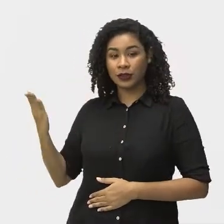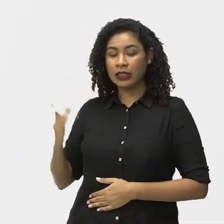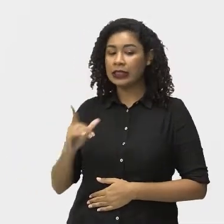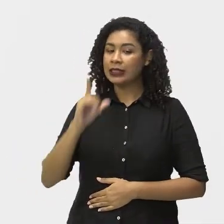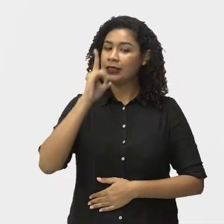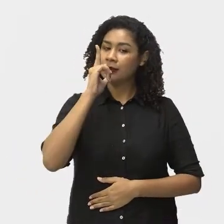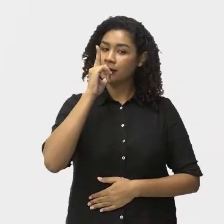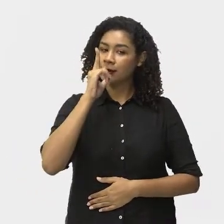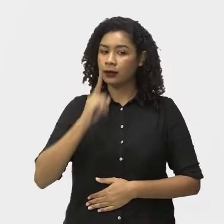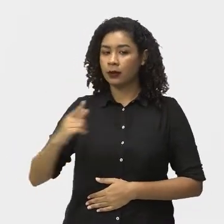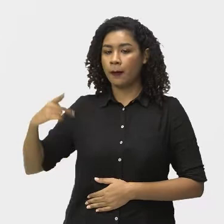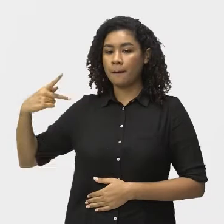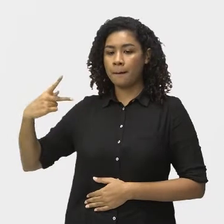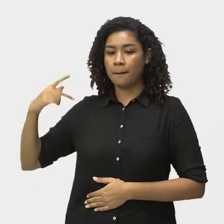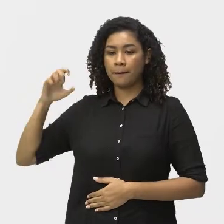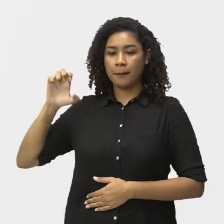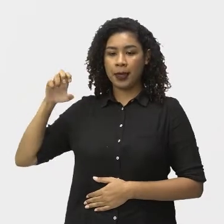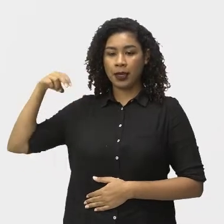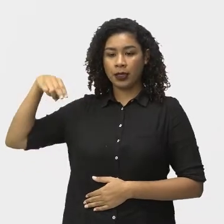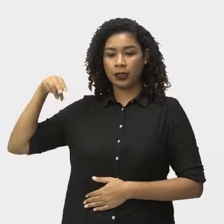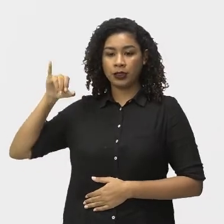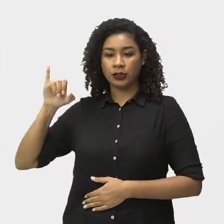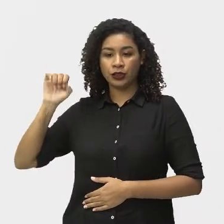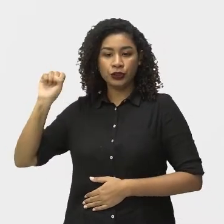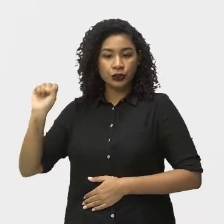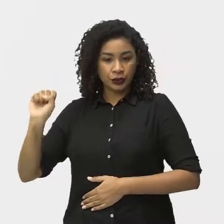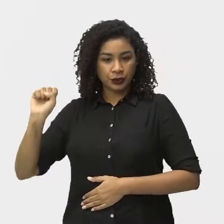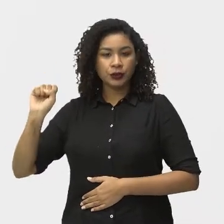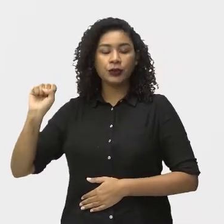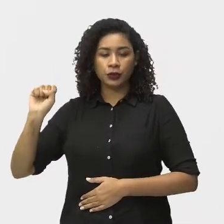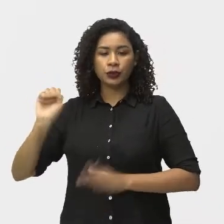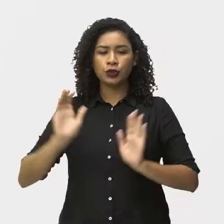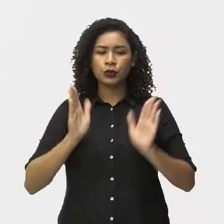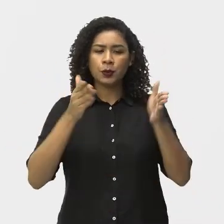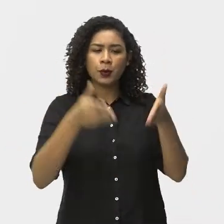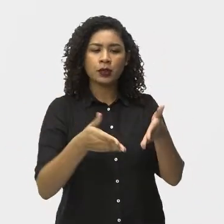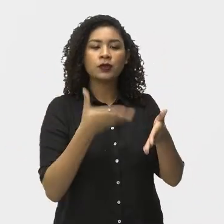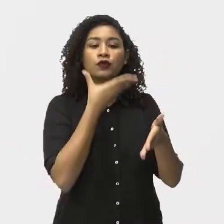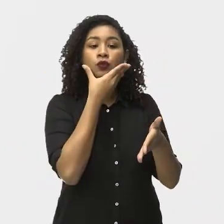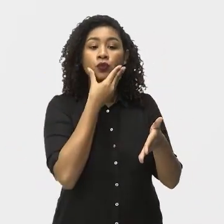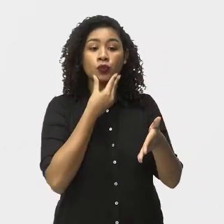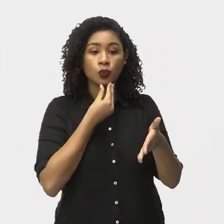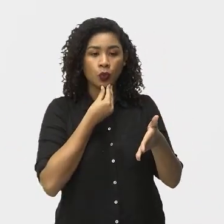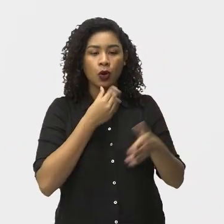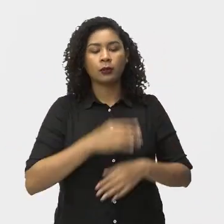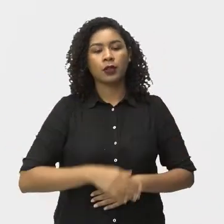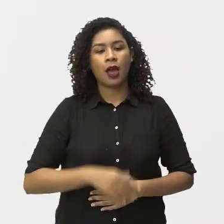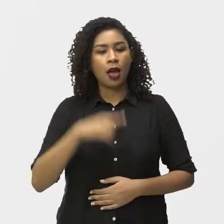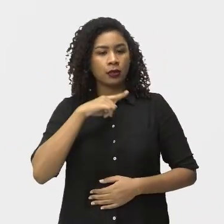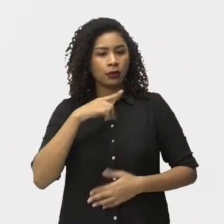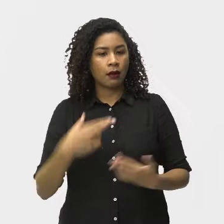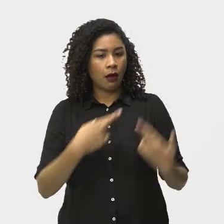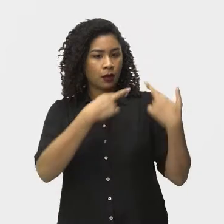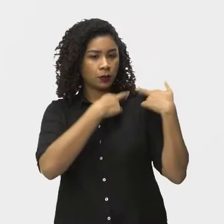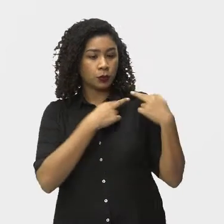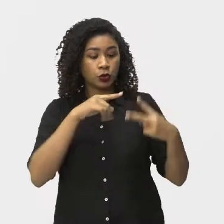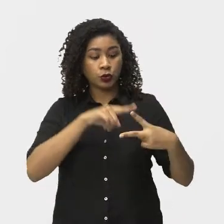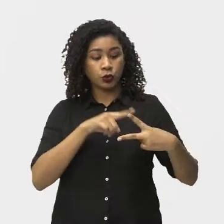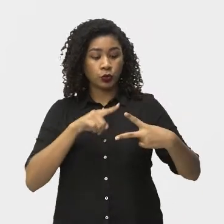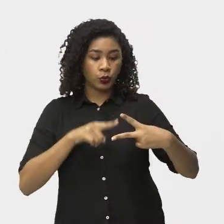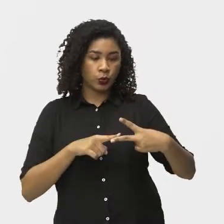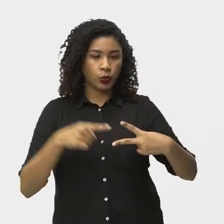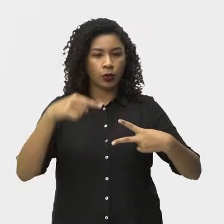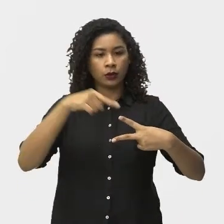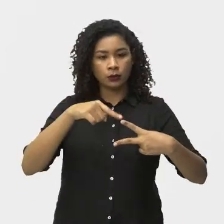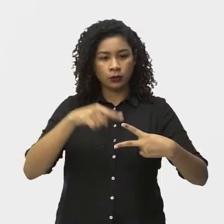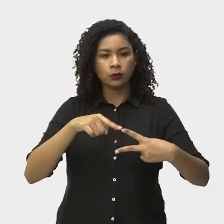que é o órgão reprodutor e excretor do organismo masculino. Então, ele tem essas duas funções ali, ó. Participar da reprodução, né, ele